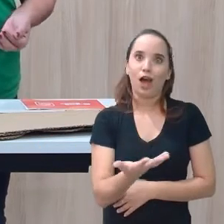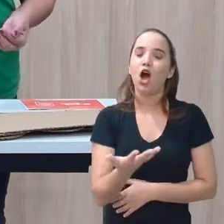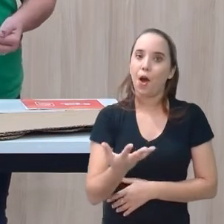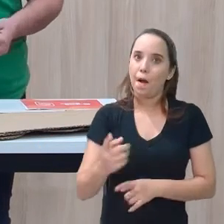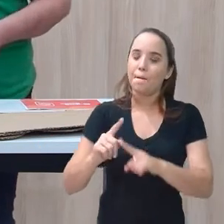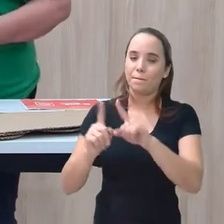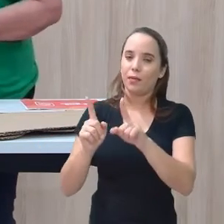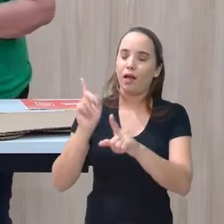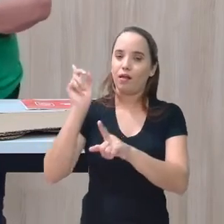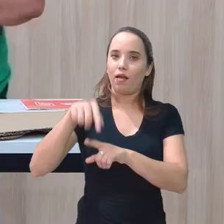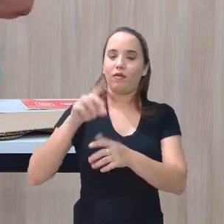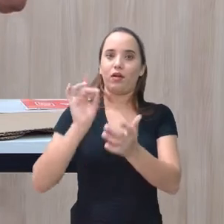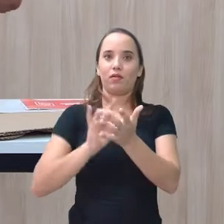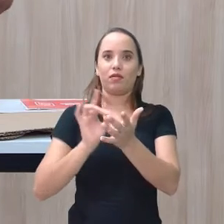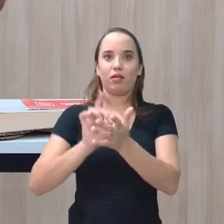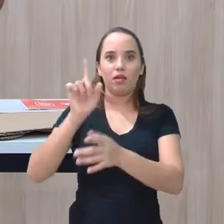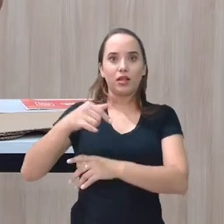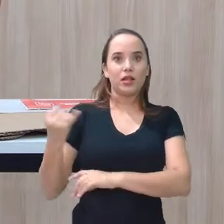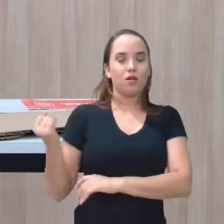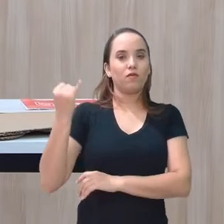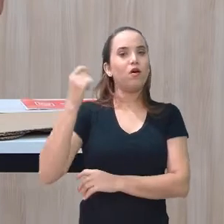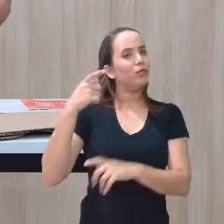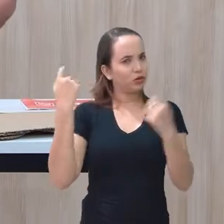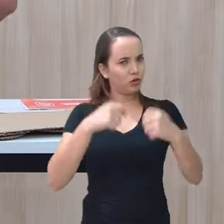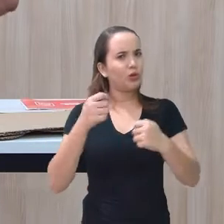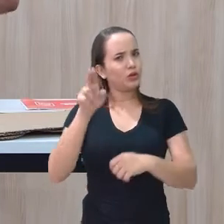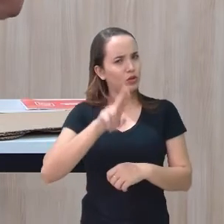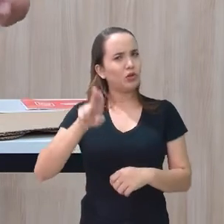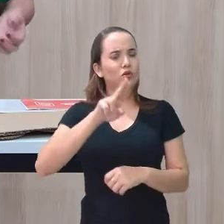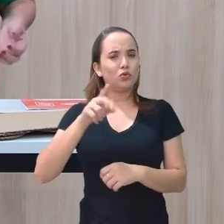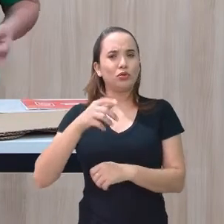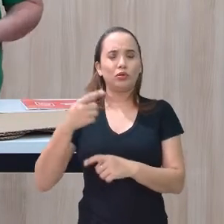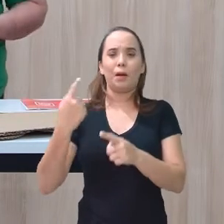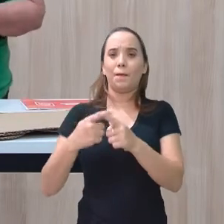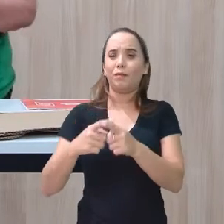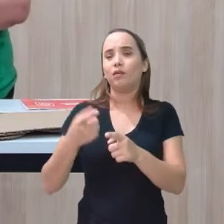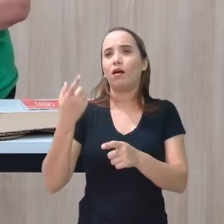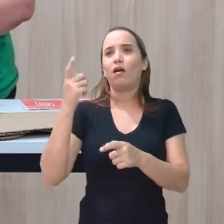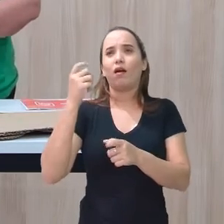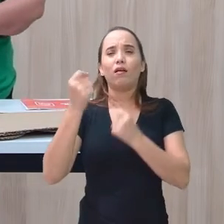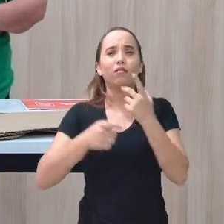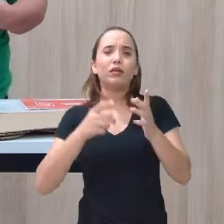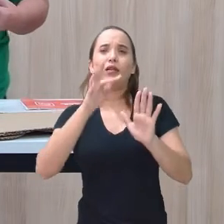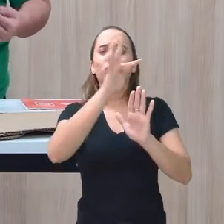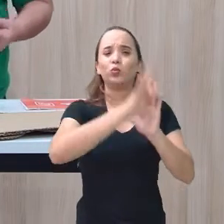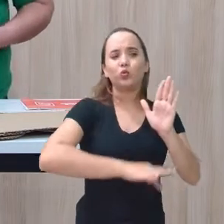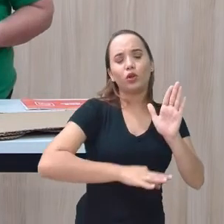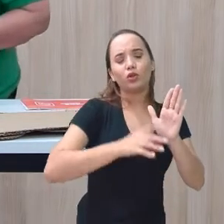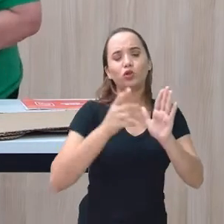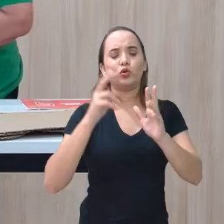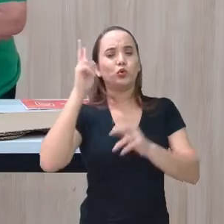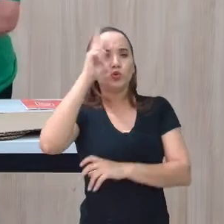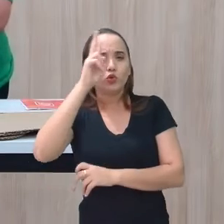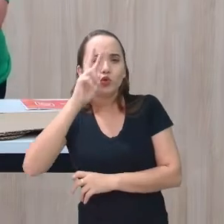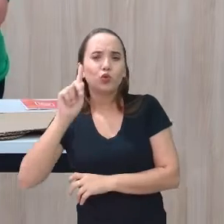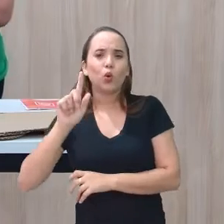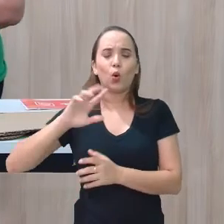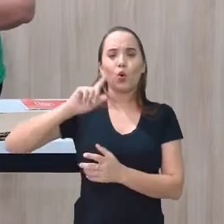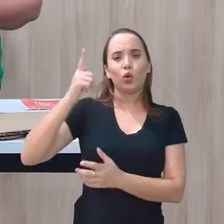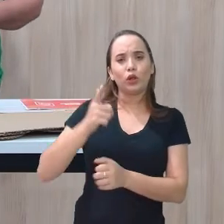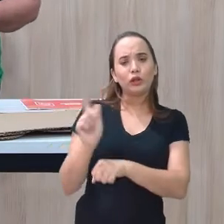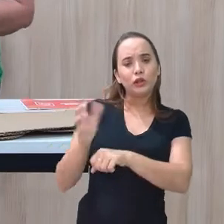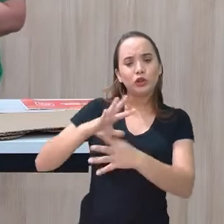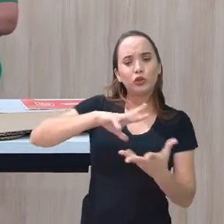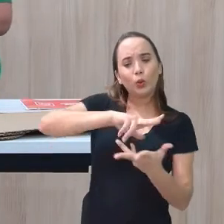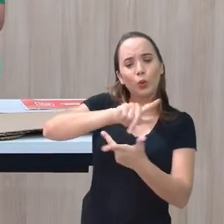buscar o dicionário para a gente poder entender melhor um texto de história, de geografia, de ciência, né? E aqui eu estou